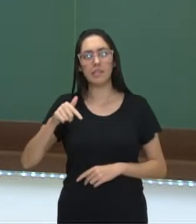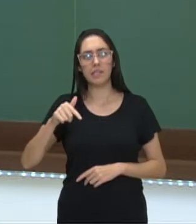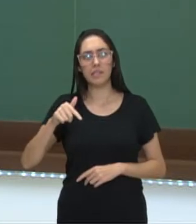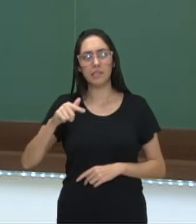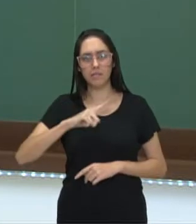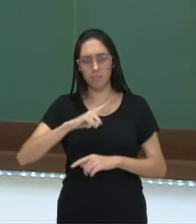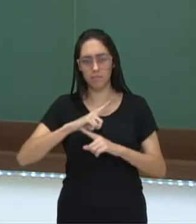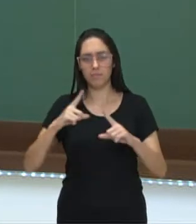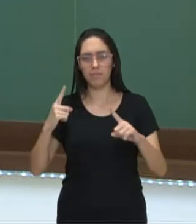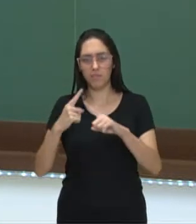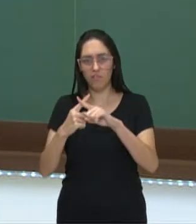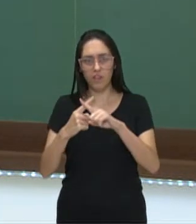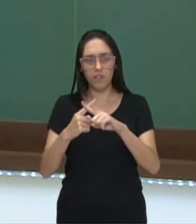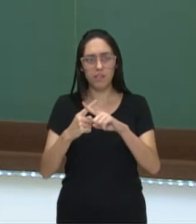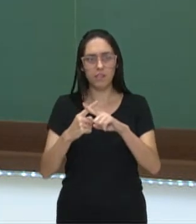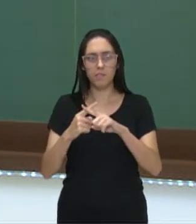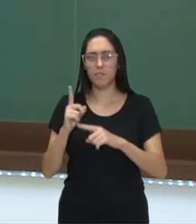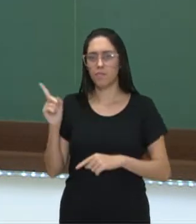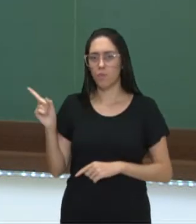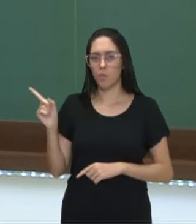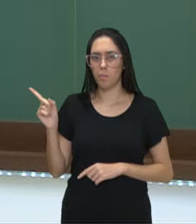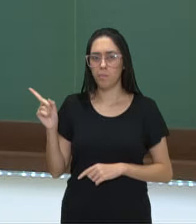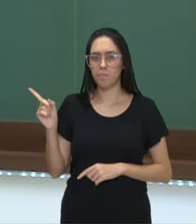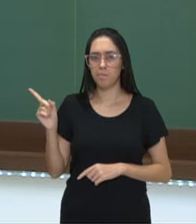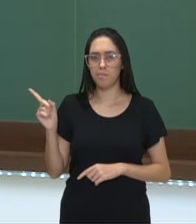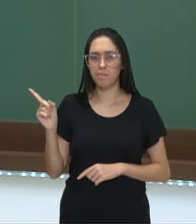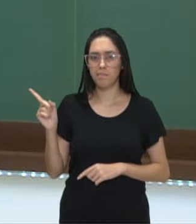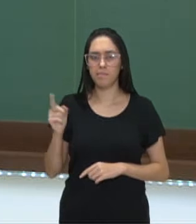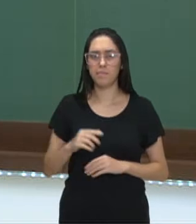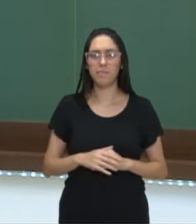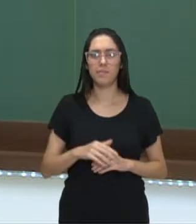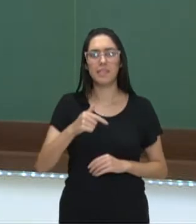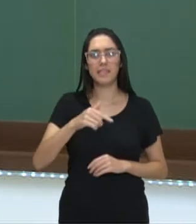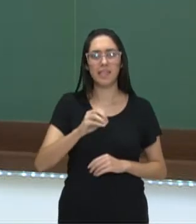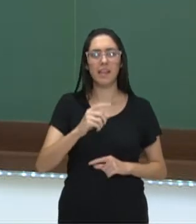7,874 vezes os 70. Tá aqui, ó, só inverti a ordem. 70 vezes